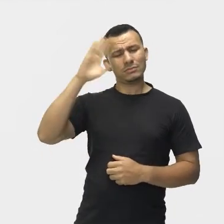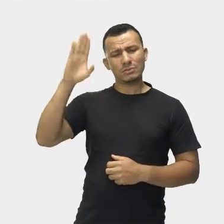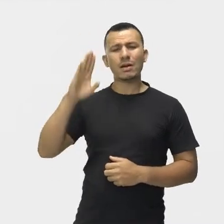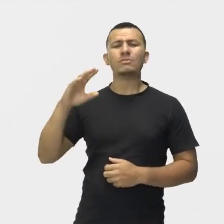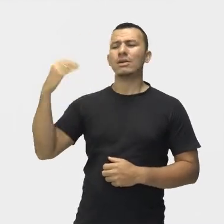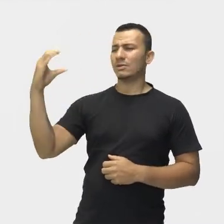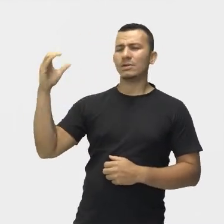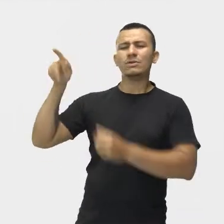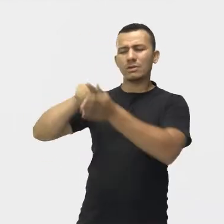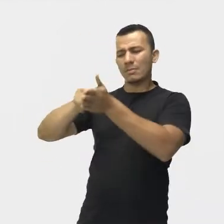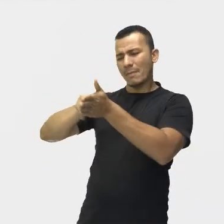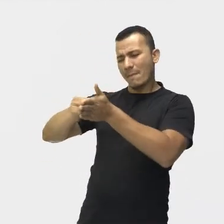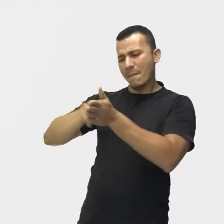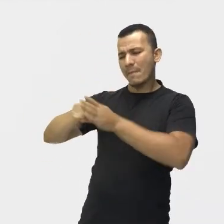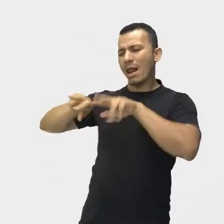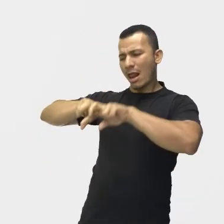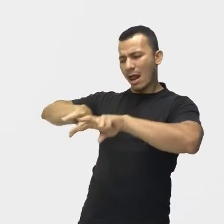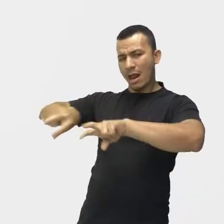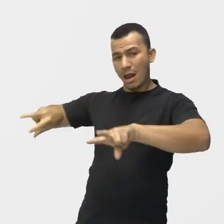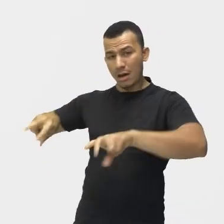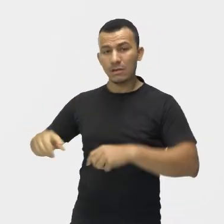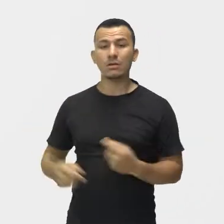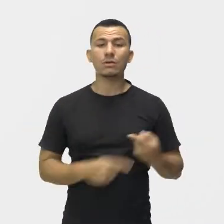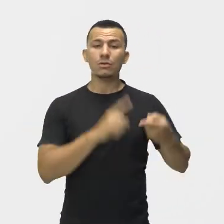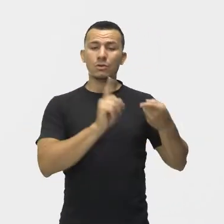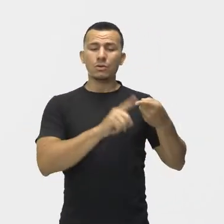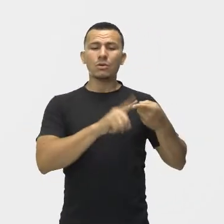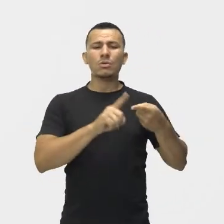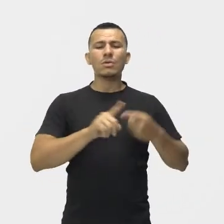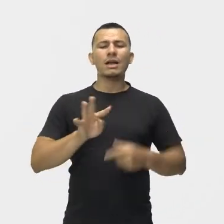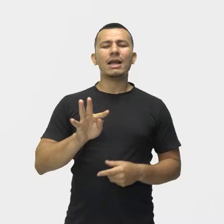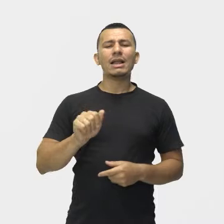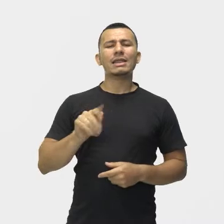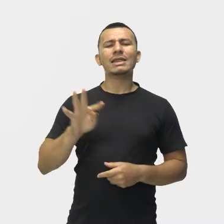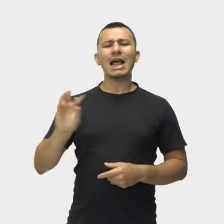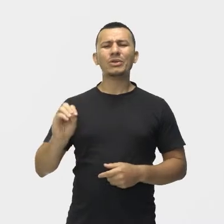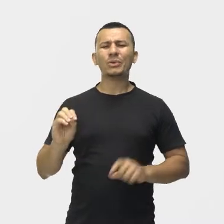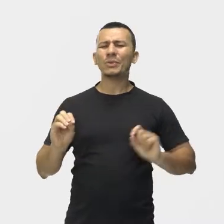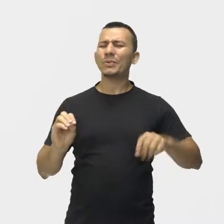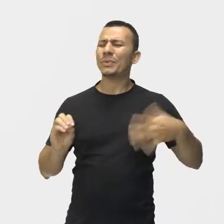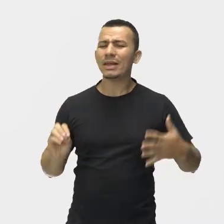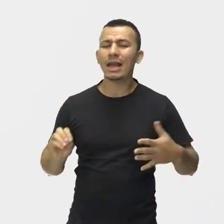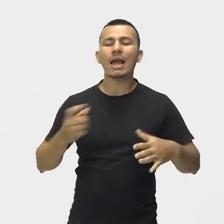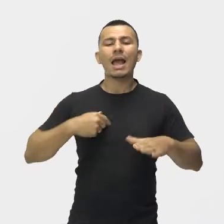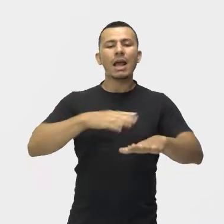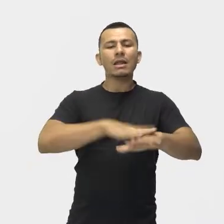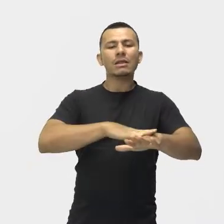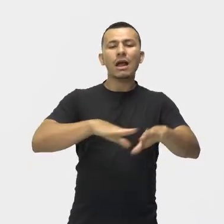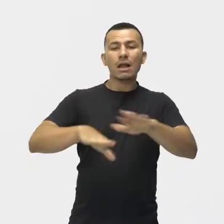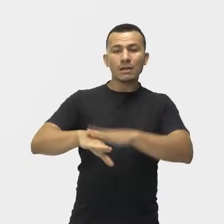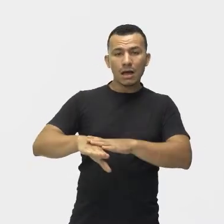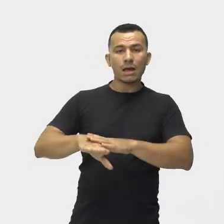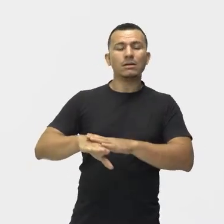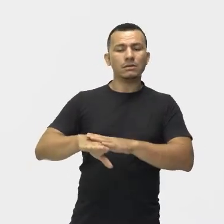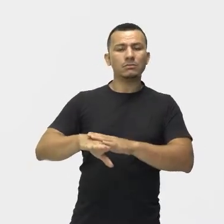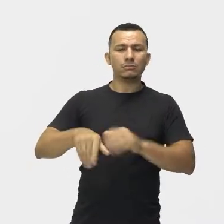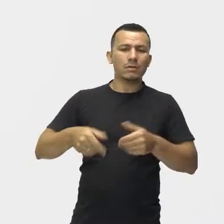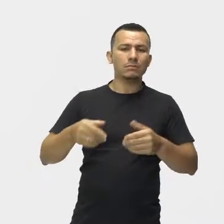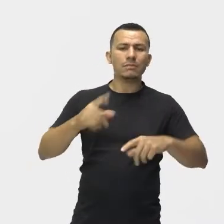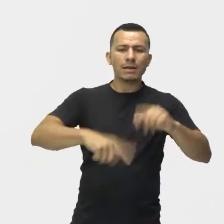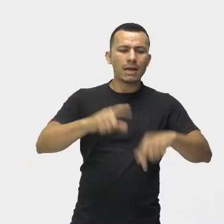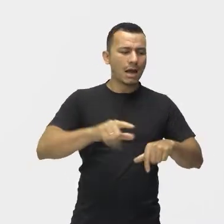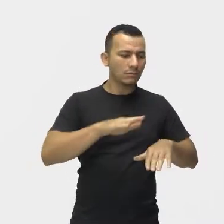pela ciência. O primeiro deles é o tato. E o tato é aquele sentido que vai nos ajudar a tocar